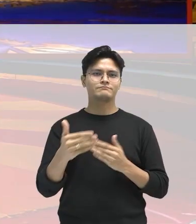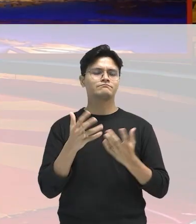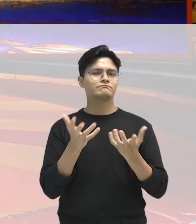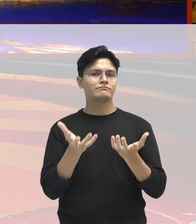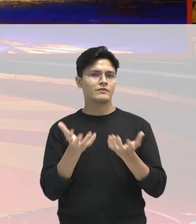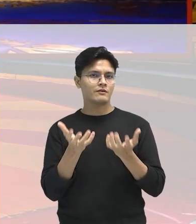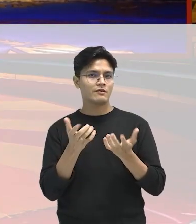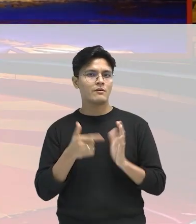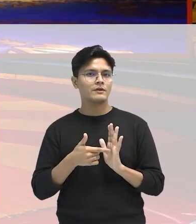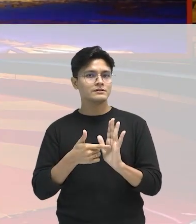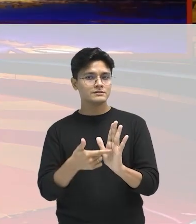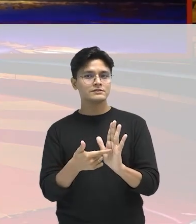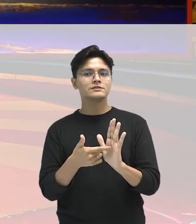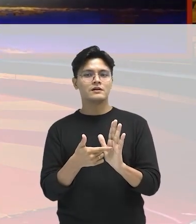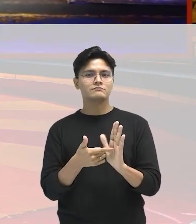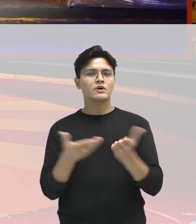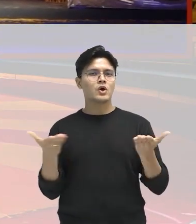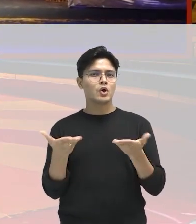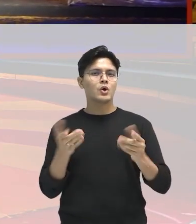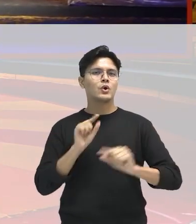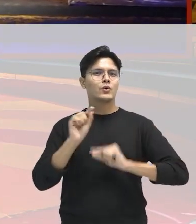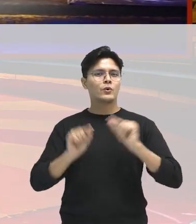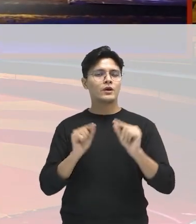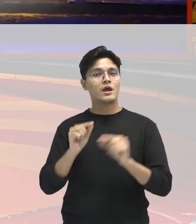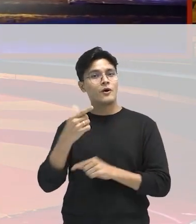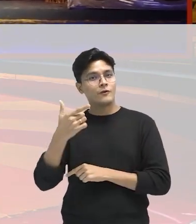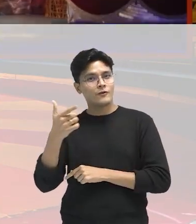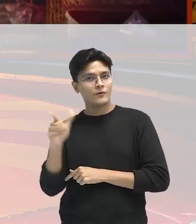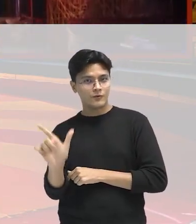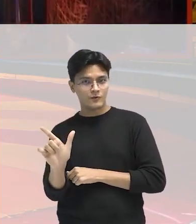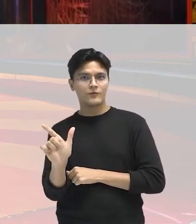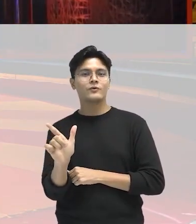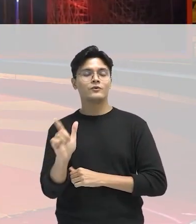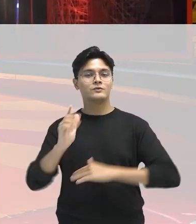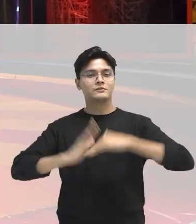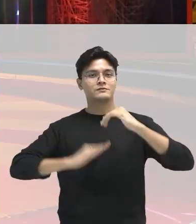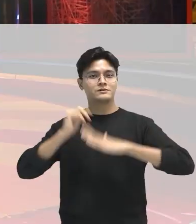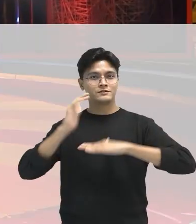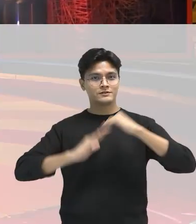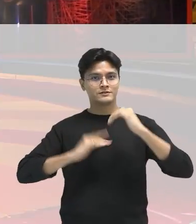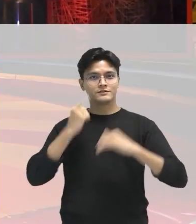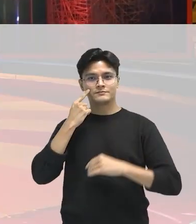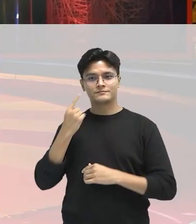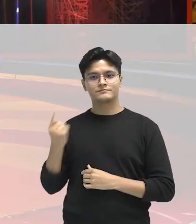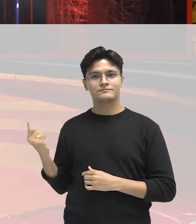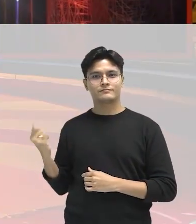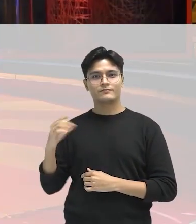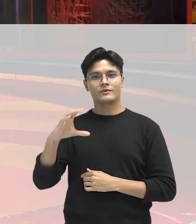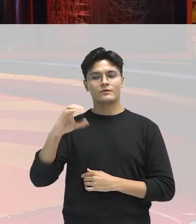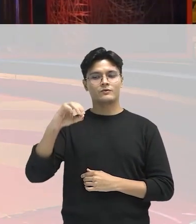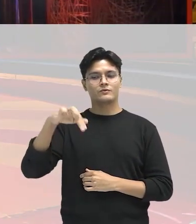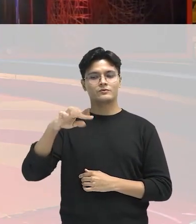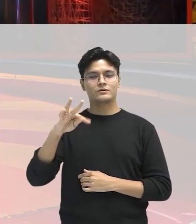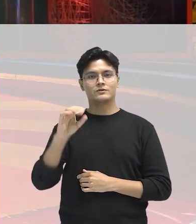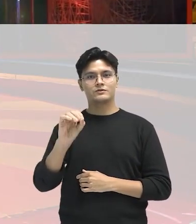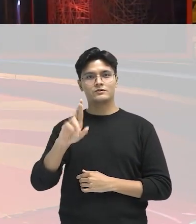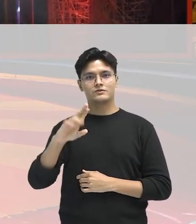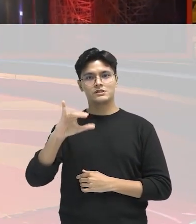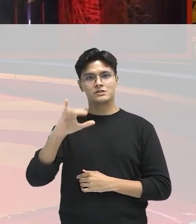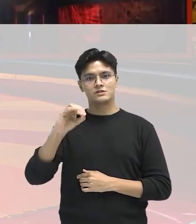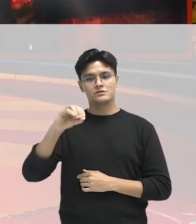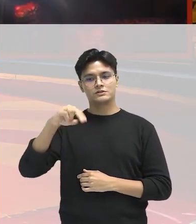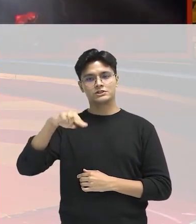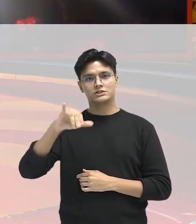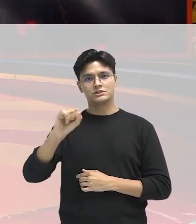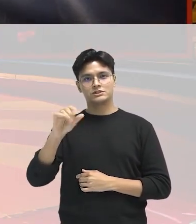quero apresentar para vocês outra atividade, né? Outro profissional aí, que é o